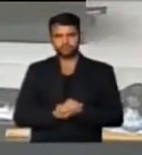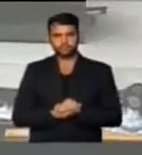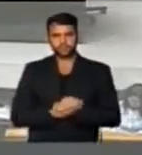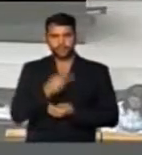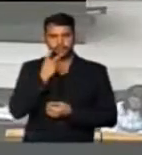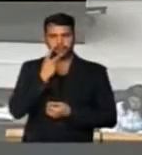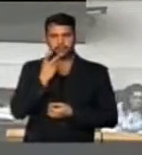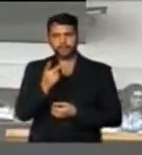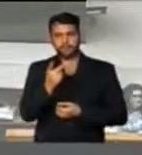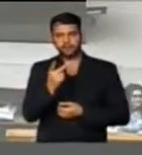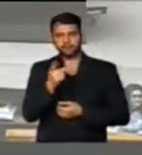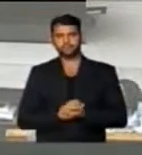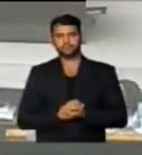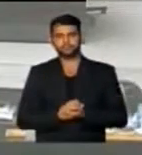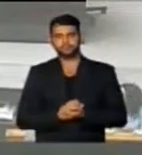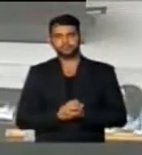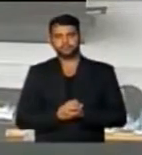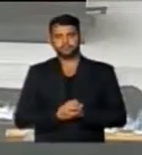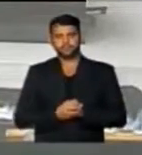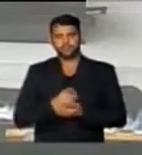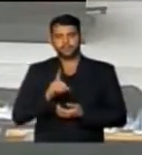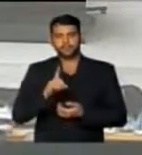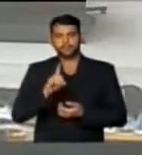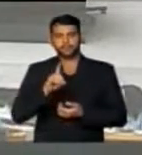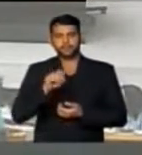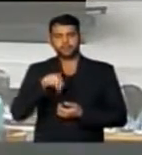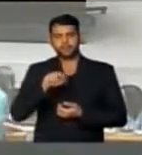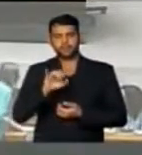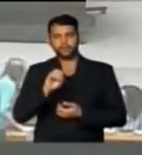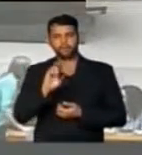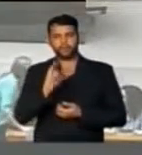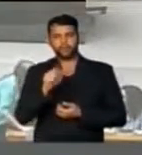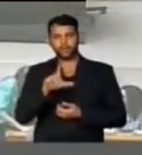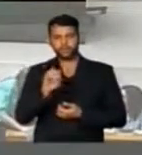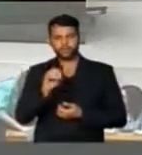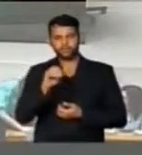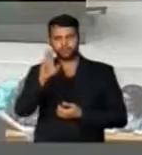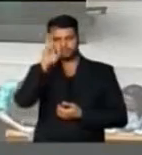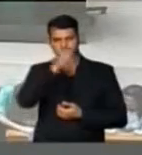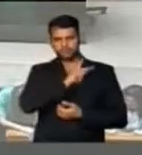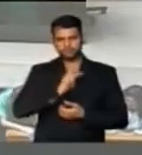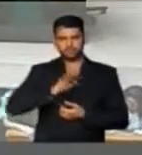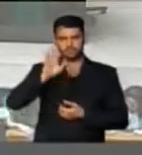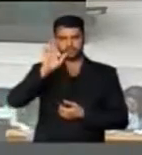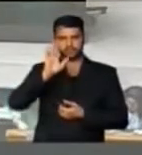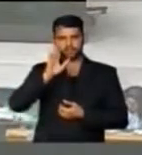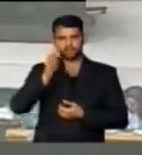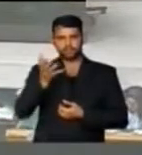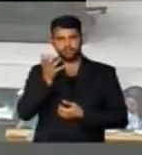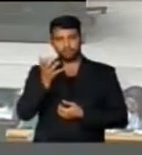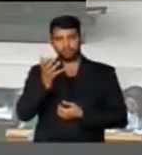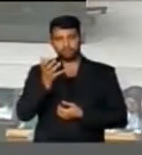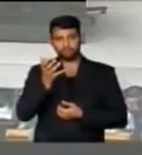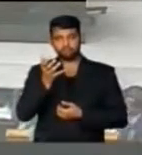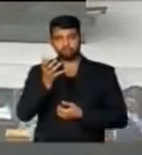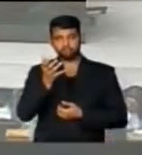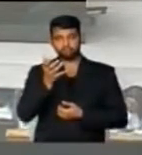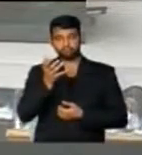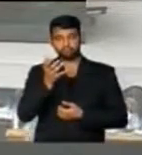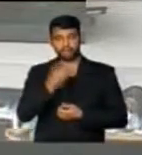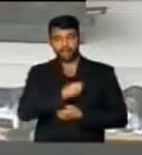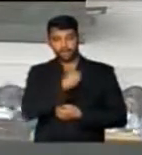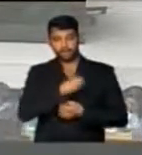Tem a palavra, deputado Daniel Coelho. Senhor presidente, queria